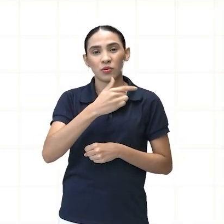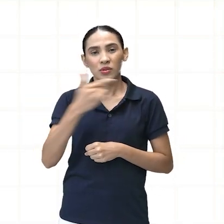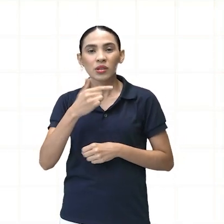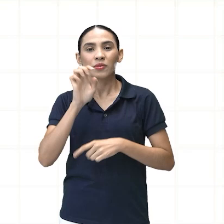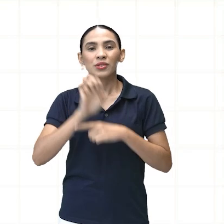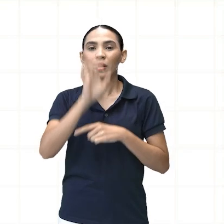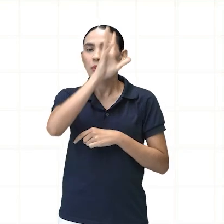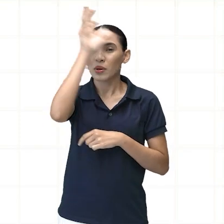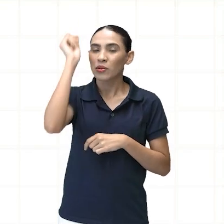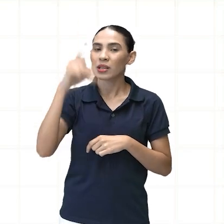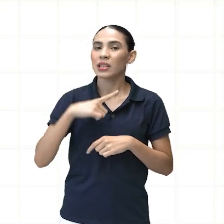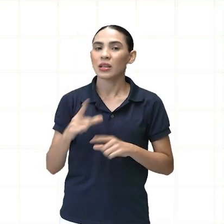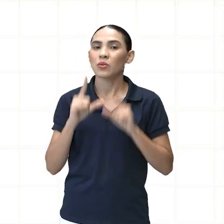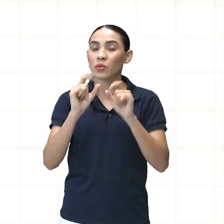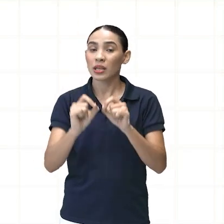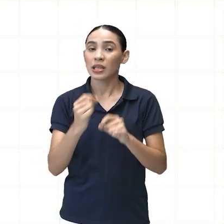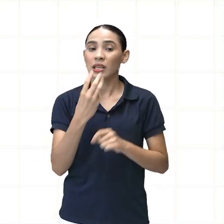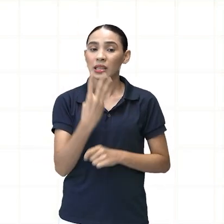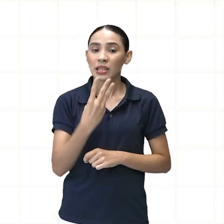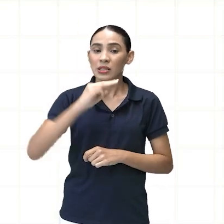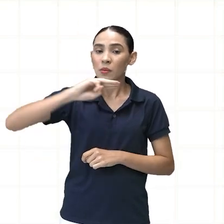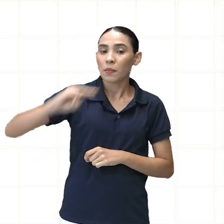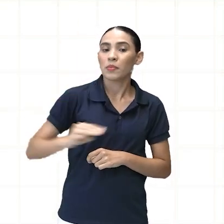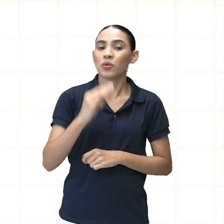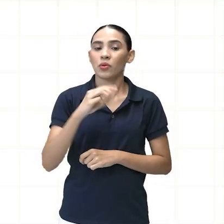do Amazonas possui